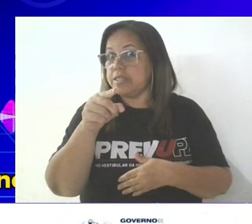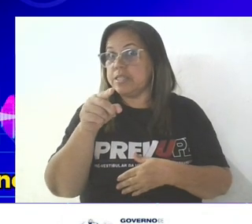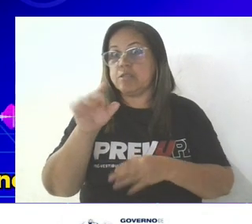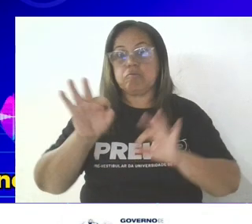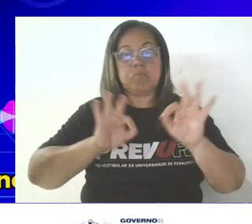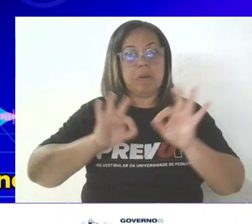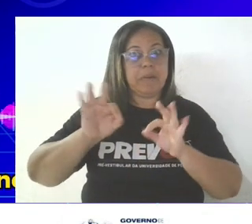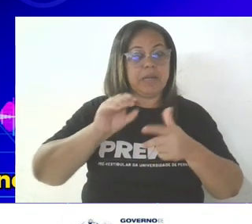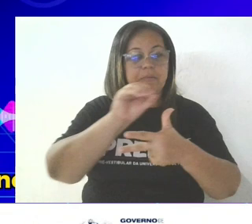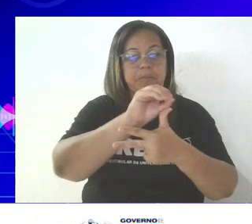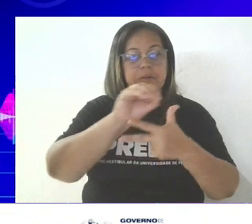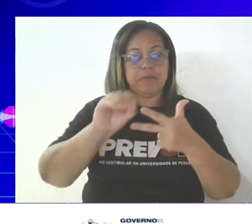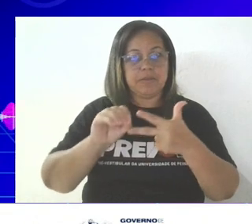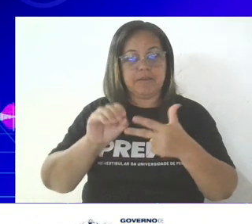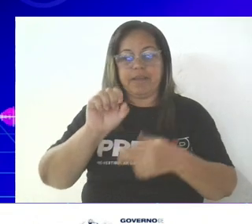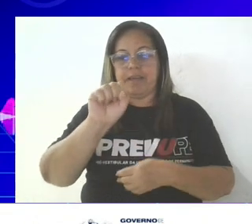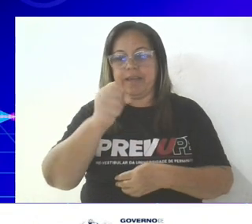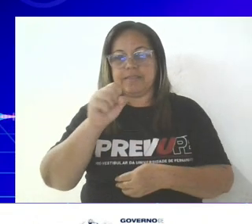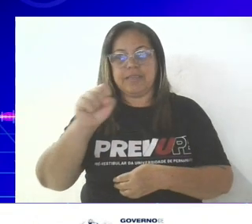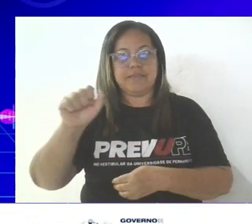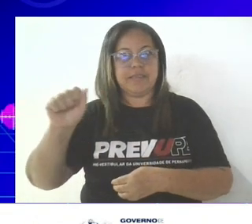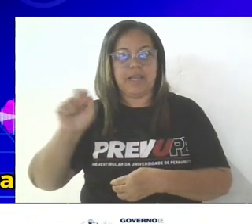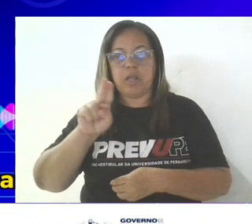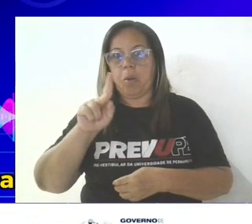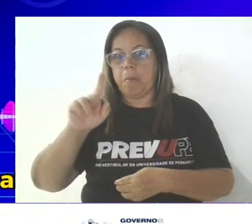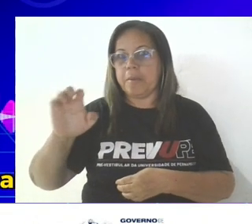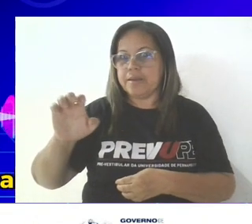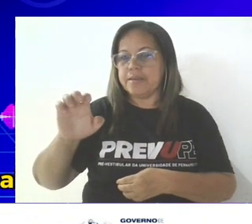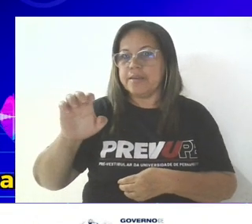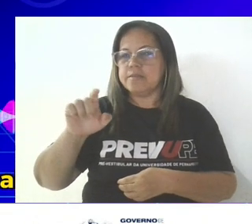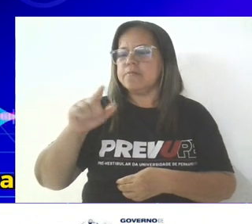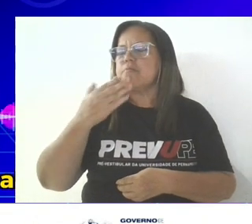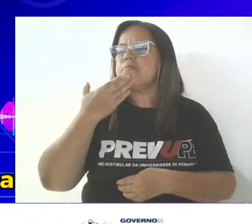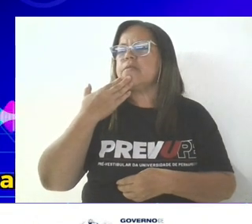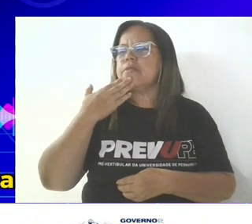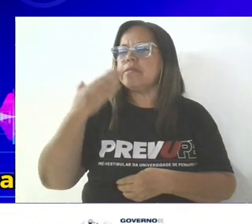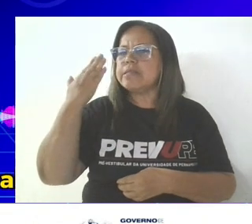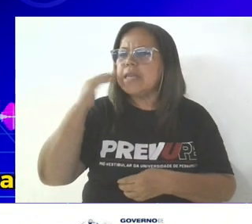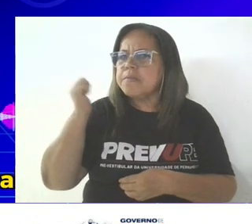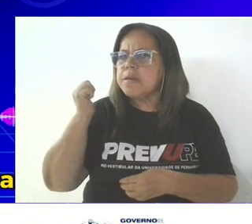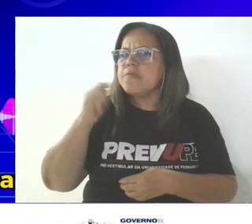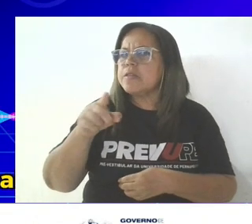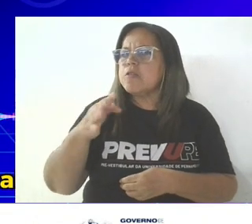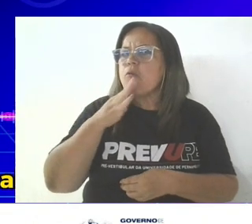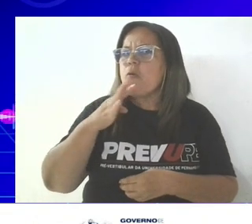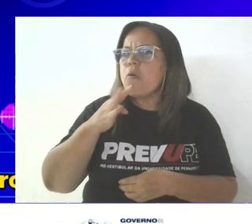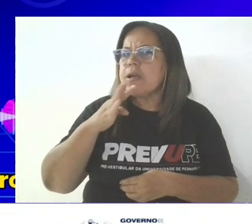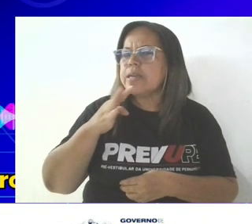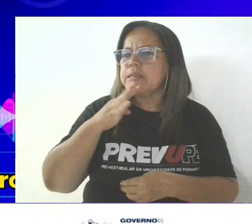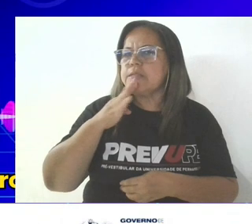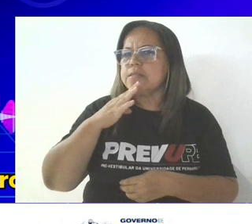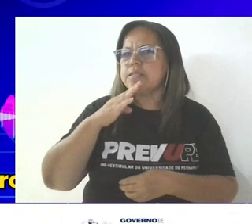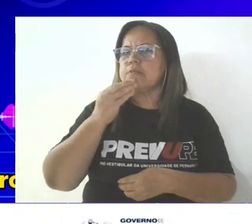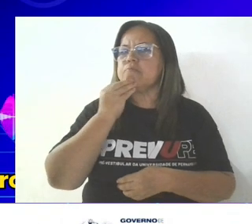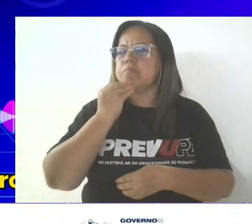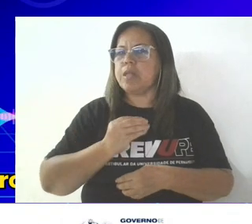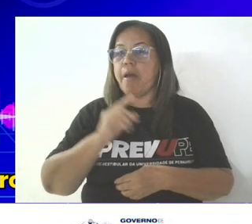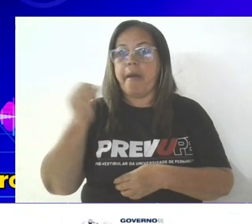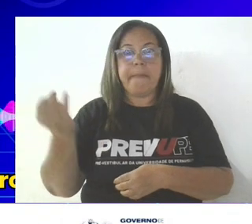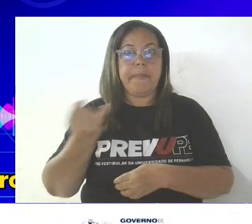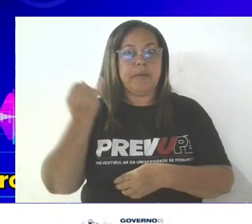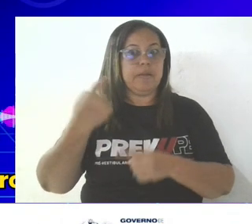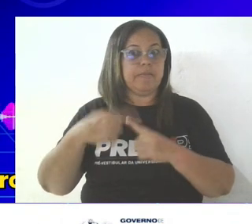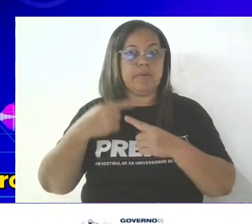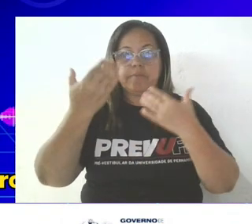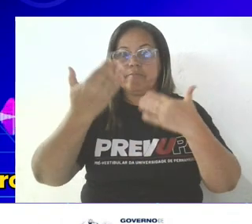estão se preparando para para o Enem e o SSA da UPE saibam que conhecer o machado é essencial as obras dele aparecem